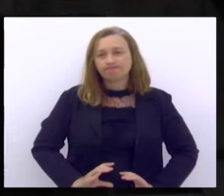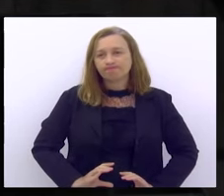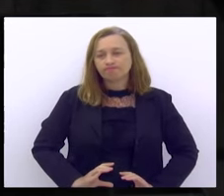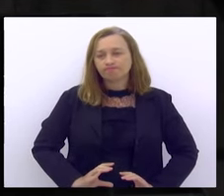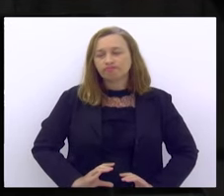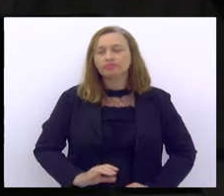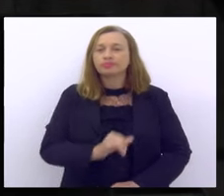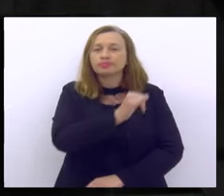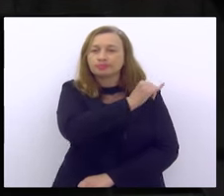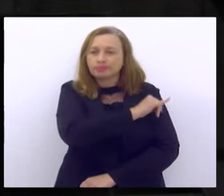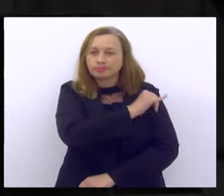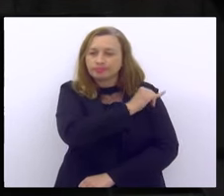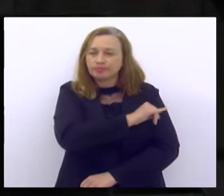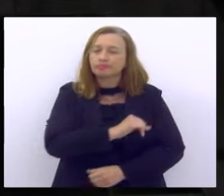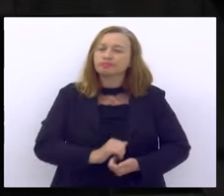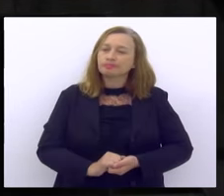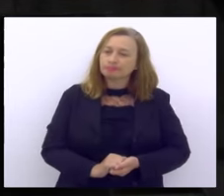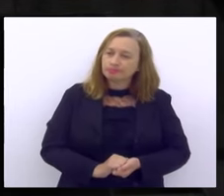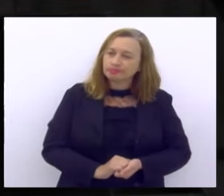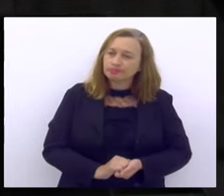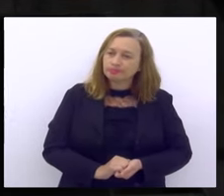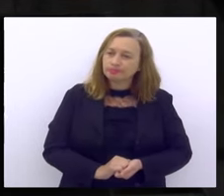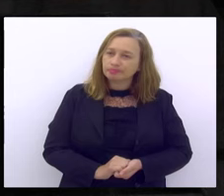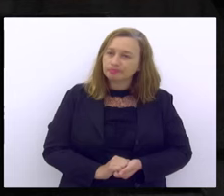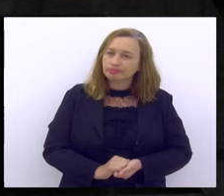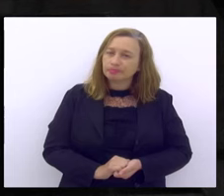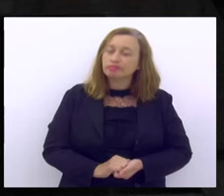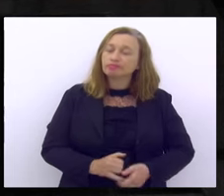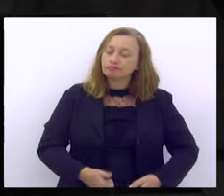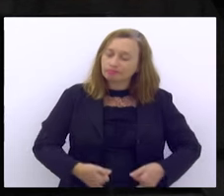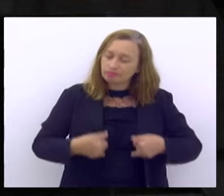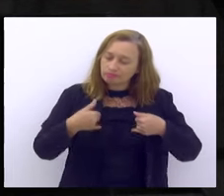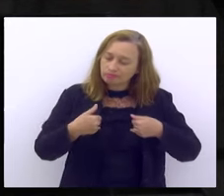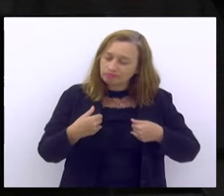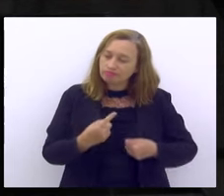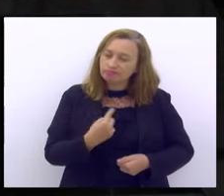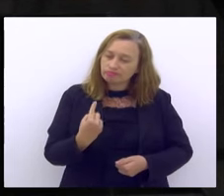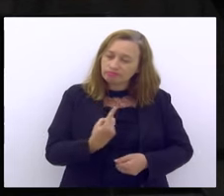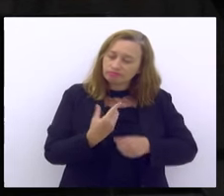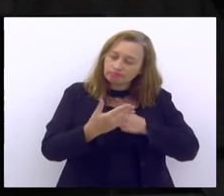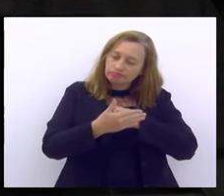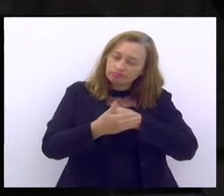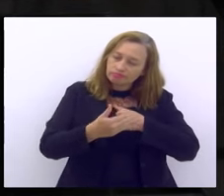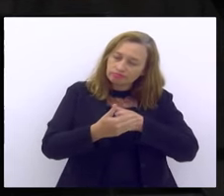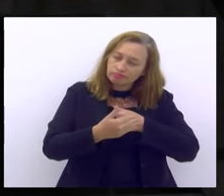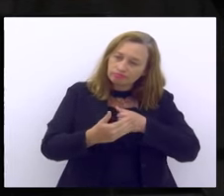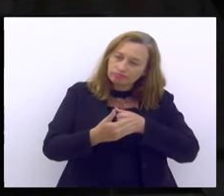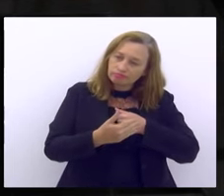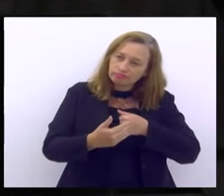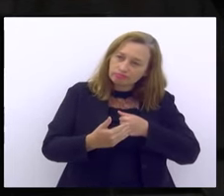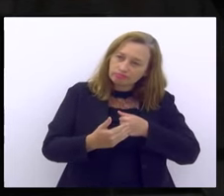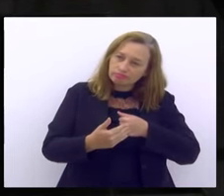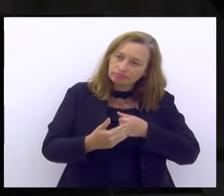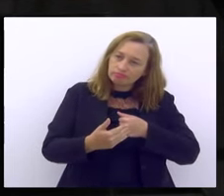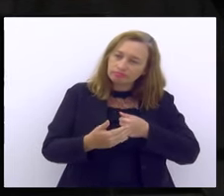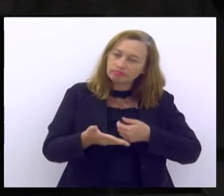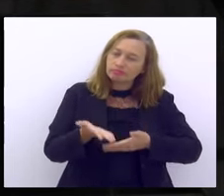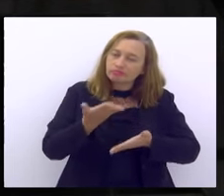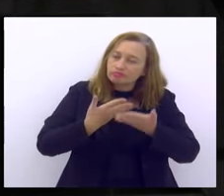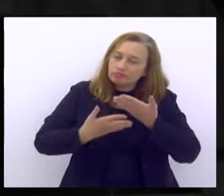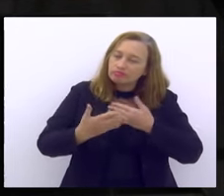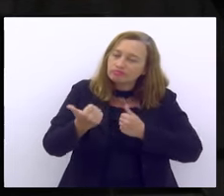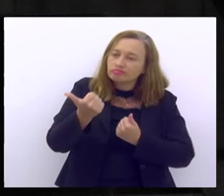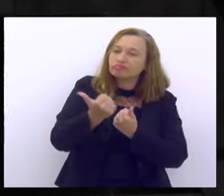do Rio de Janeiro, cidadãos fluminenses, que muito nos orgulha o carinho que vocês têm nos tratado, o